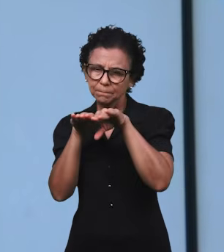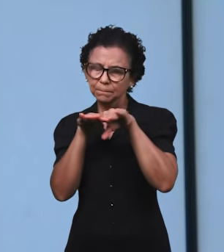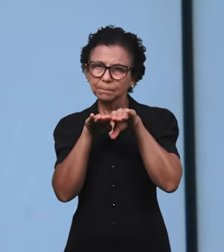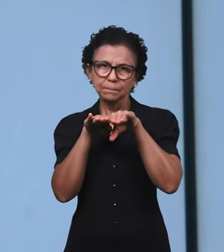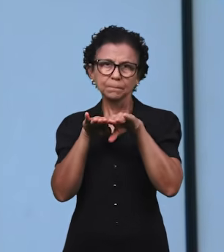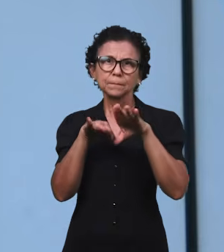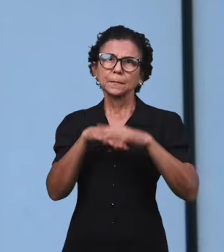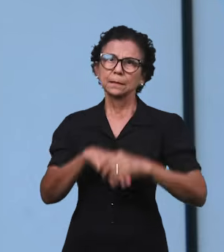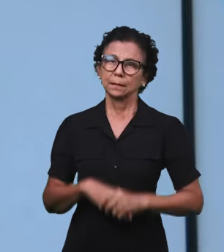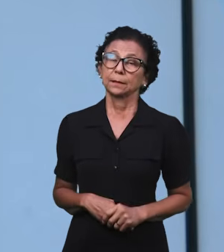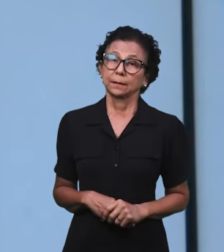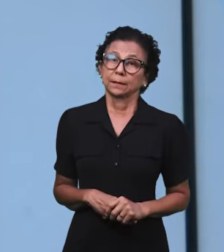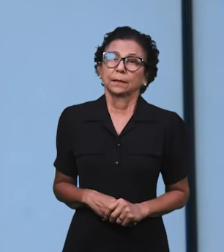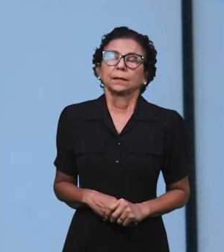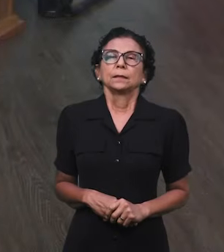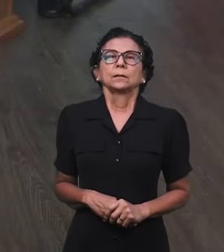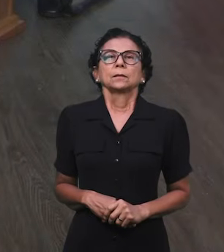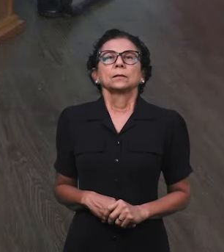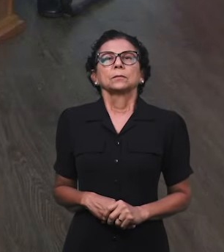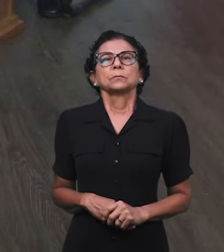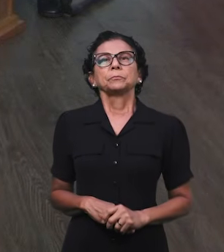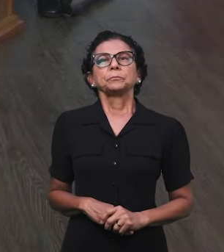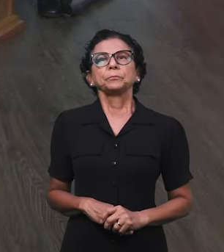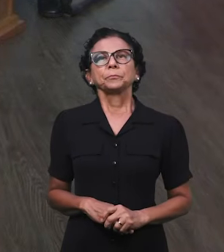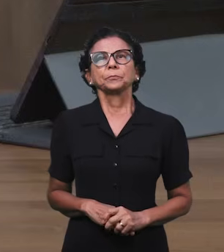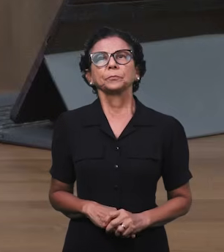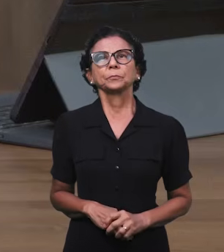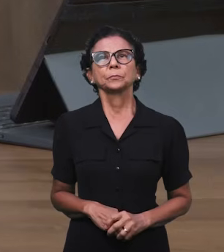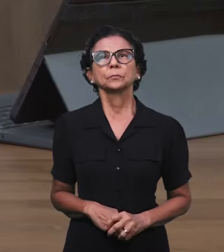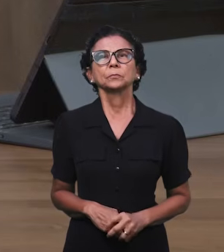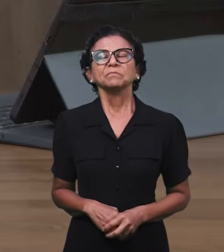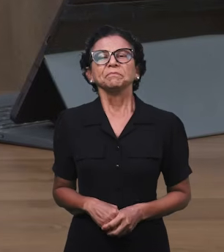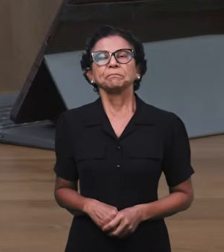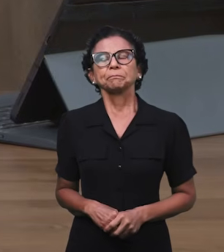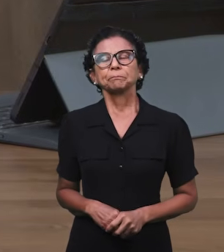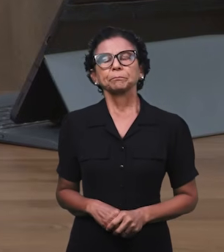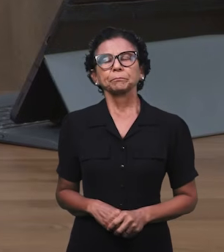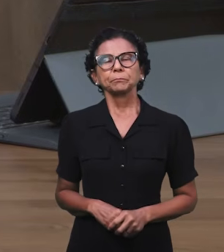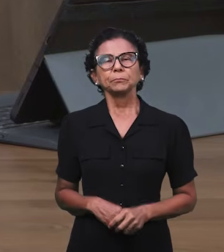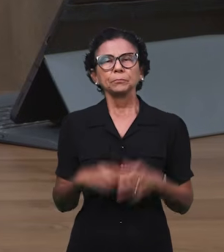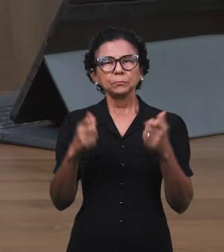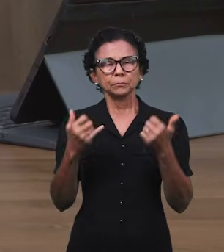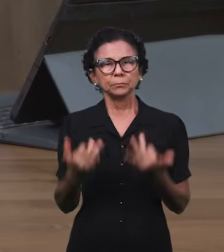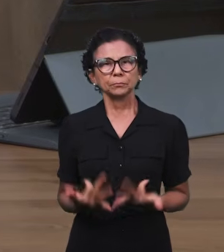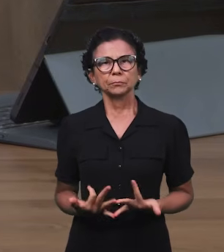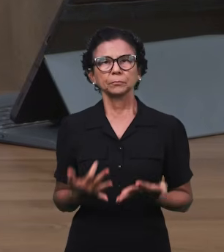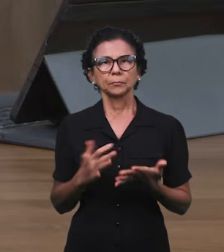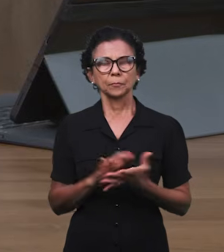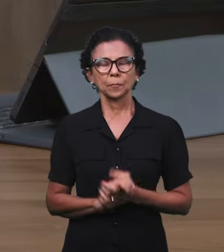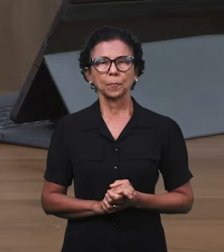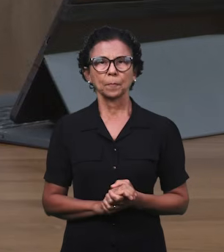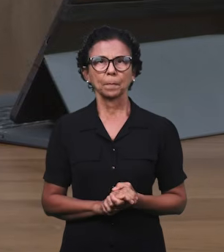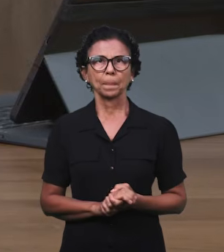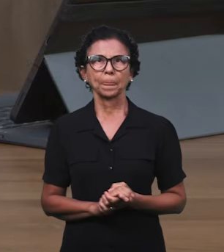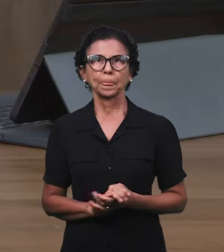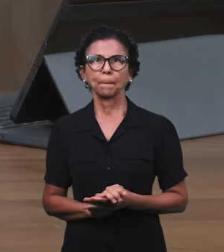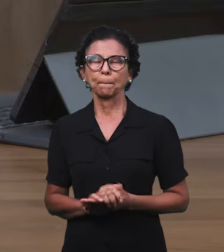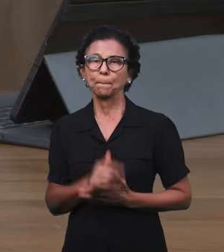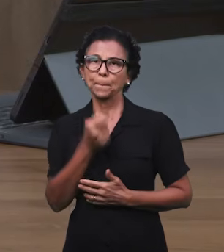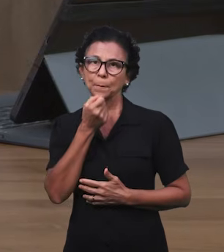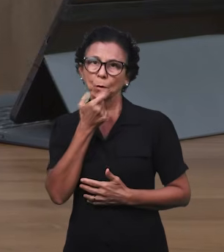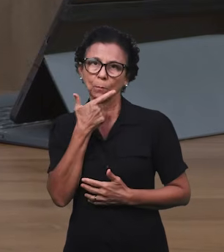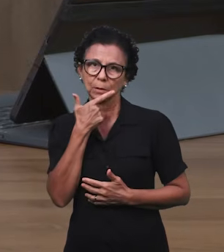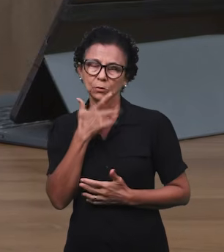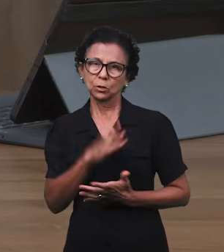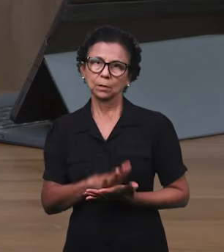seja tão incapacitante. É importante deixar claro que você que está nos assistindo, o medicamento, ele